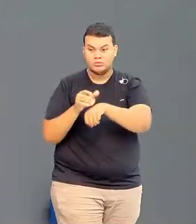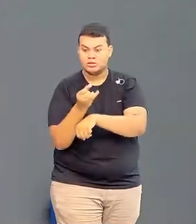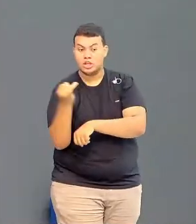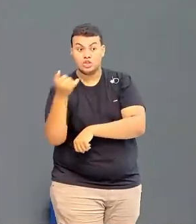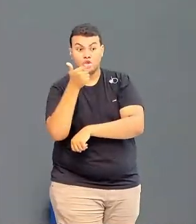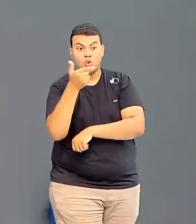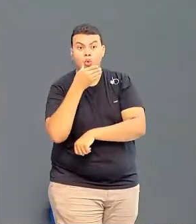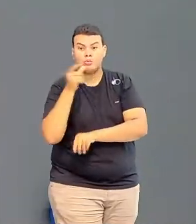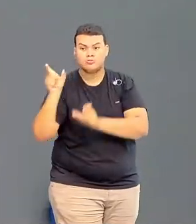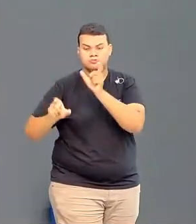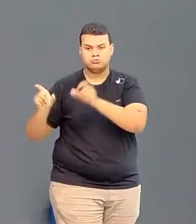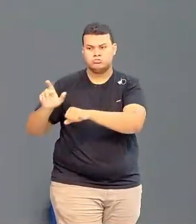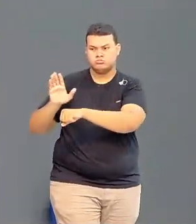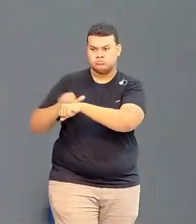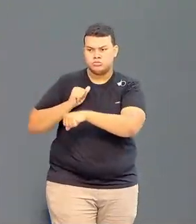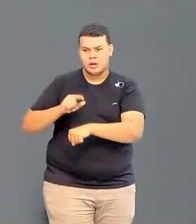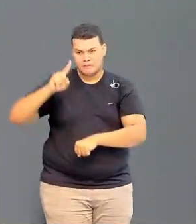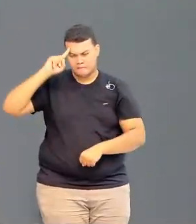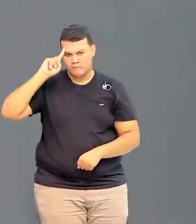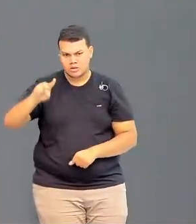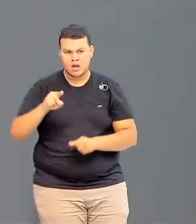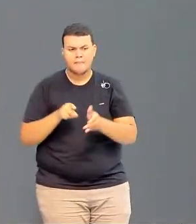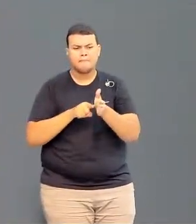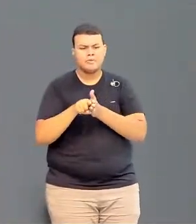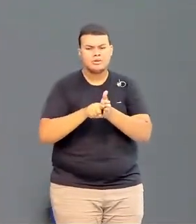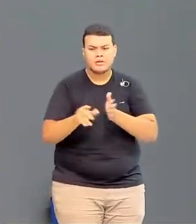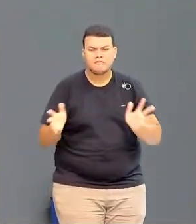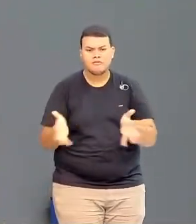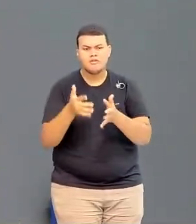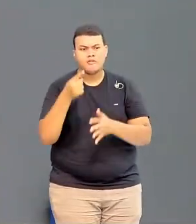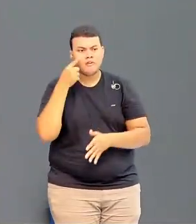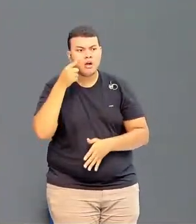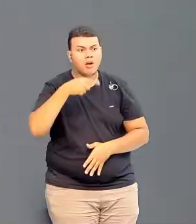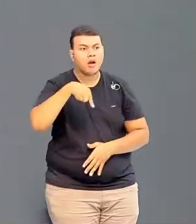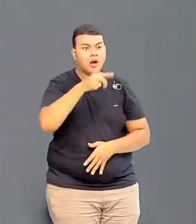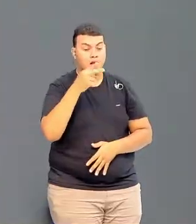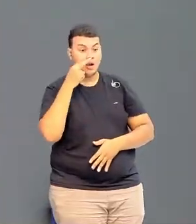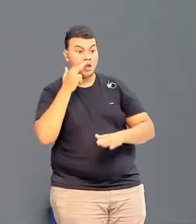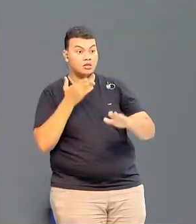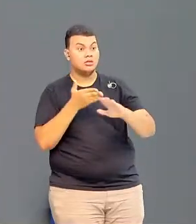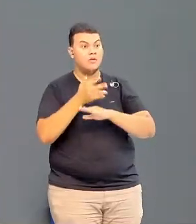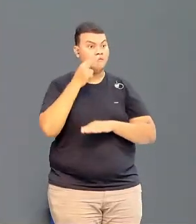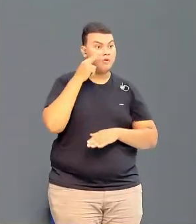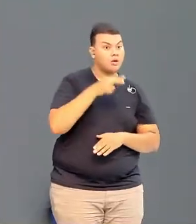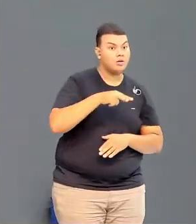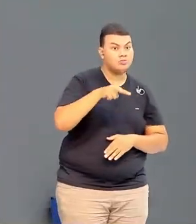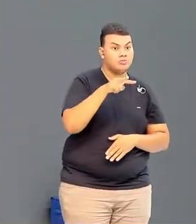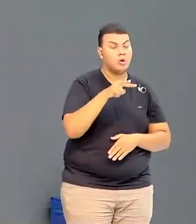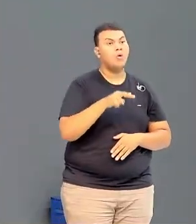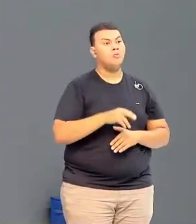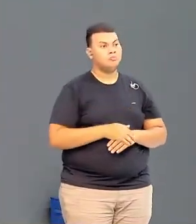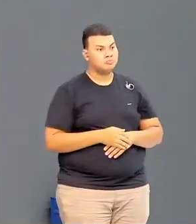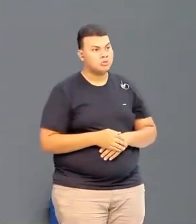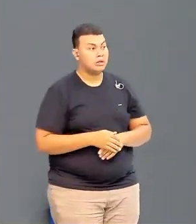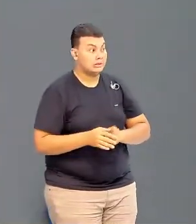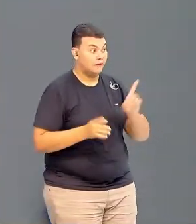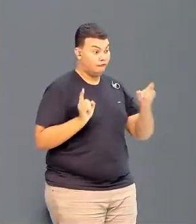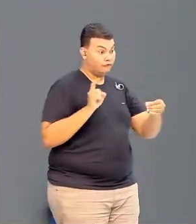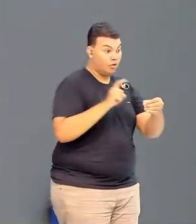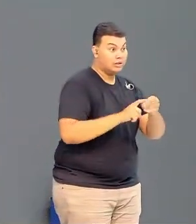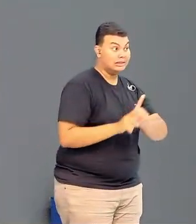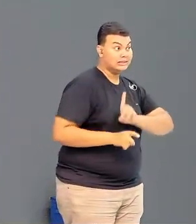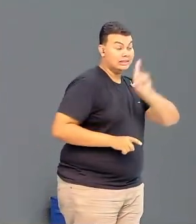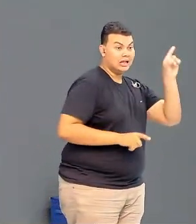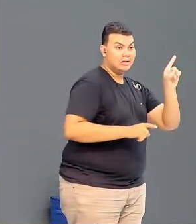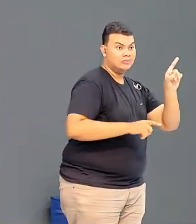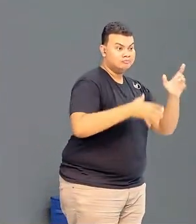cada tribo, manda fazer uma pesquisa, vão espiar a terra, voltam e diz: olha, o que Deus preparou para a gente ali na